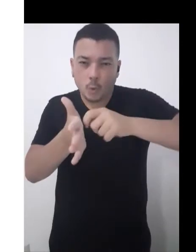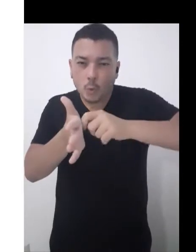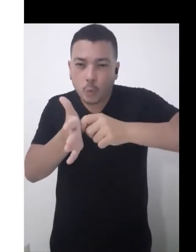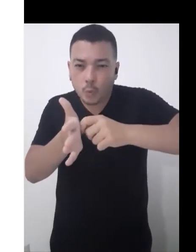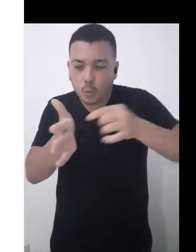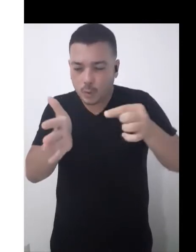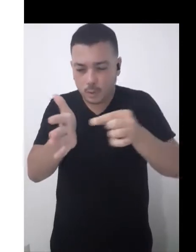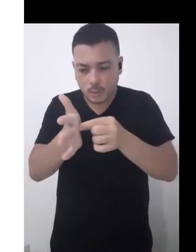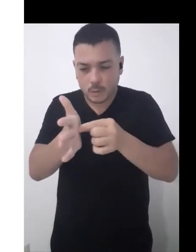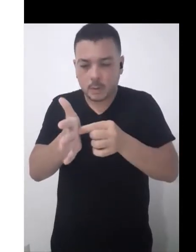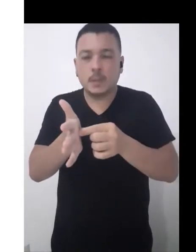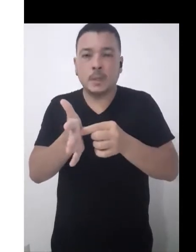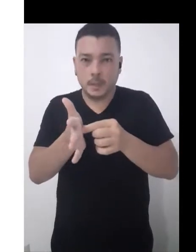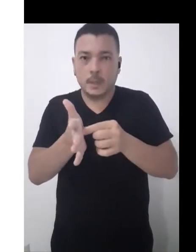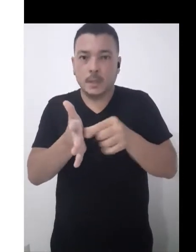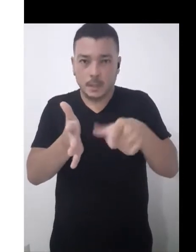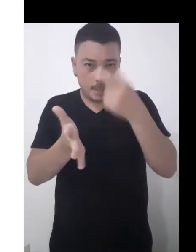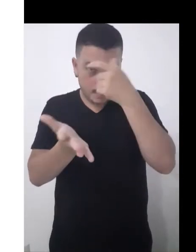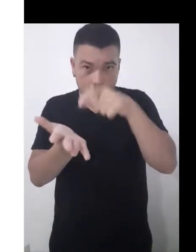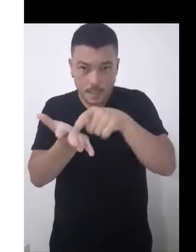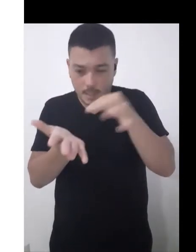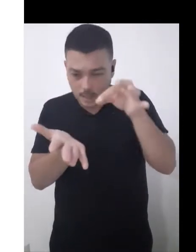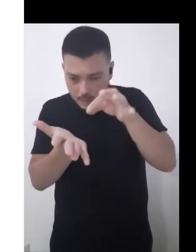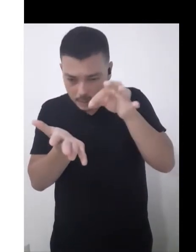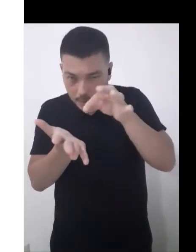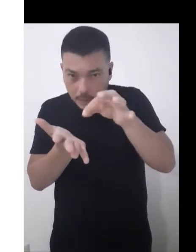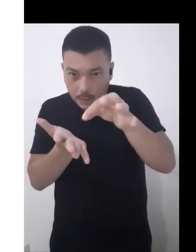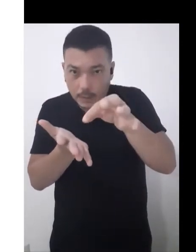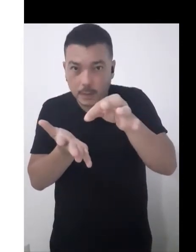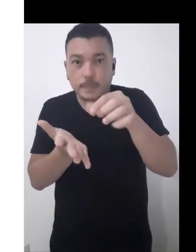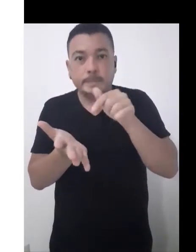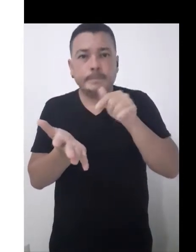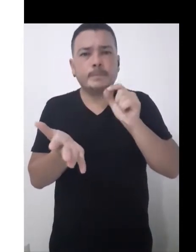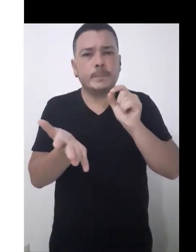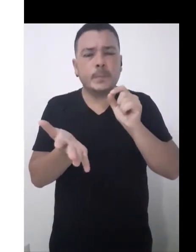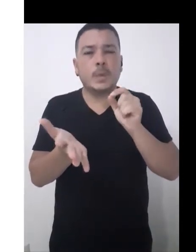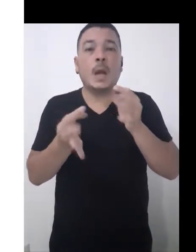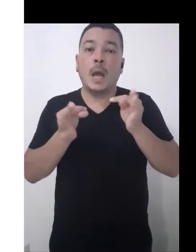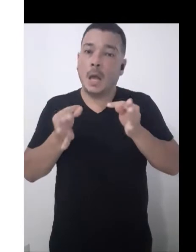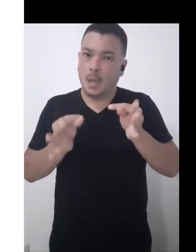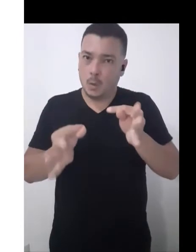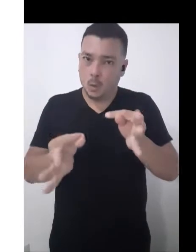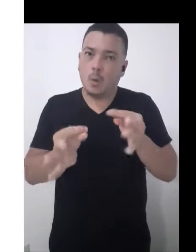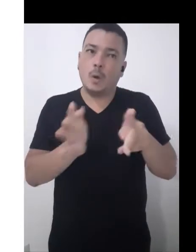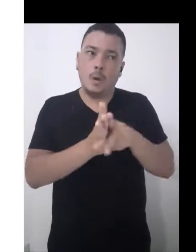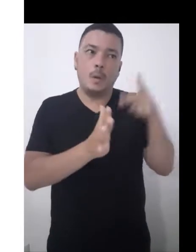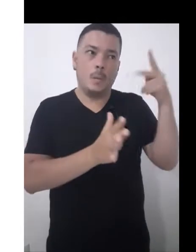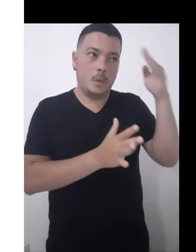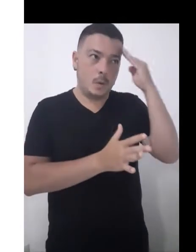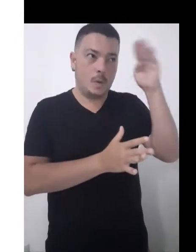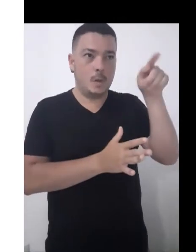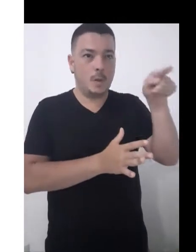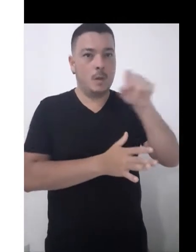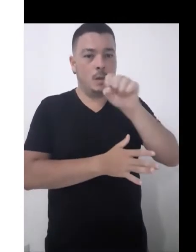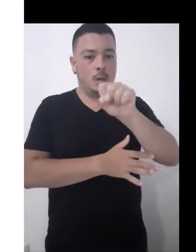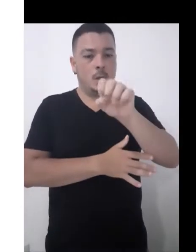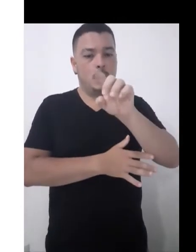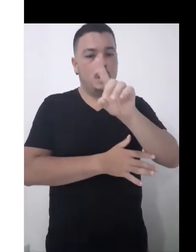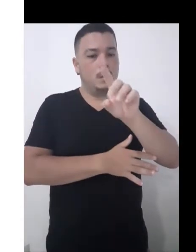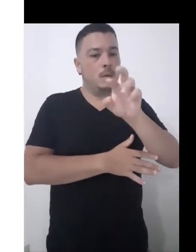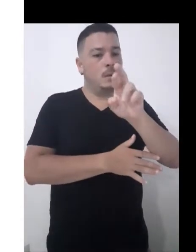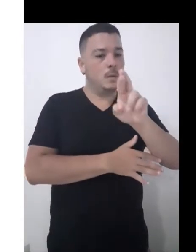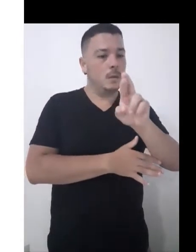no pente de memória, no meu módulo de memória, são a tecnologia que eu fabrico memória principal, são